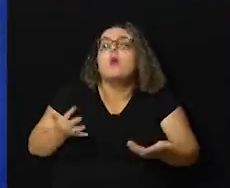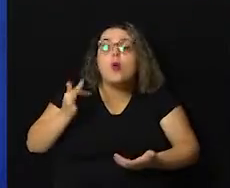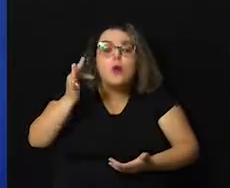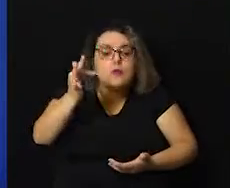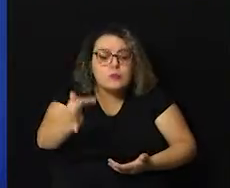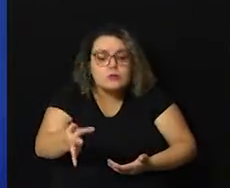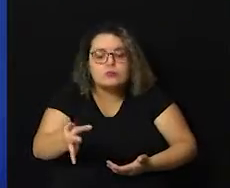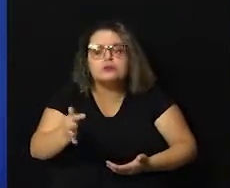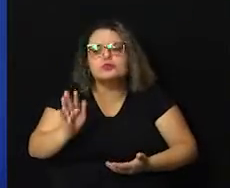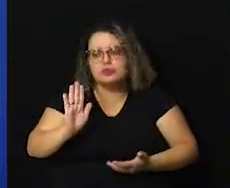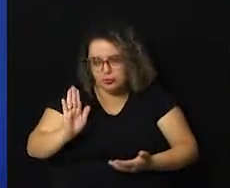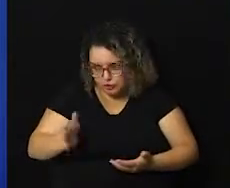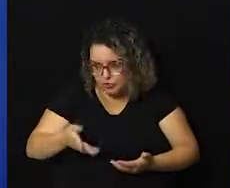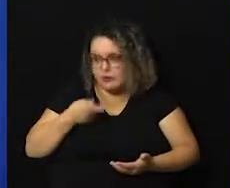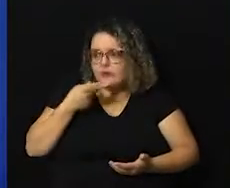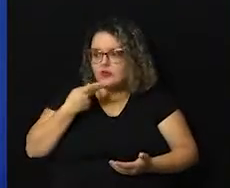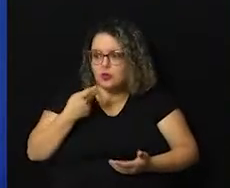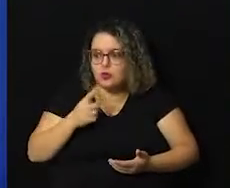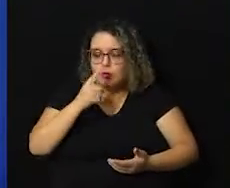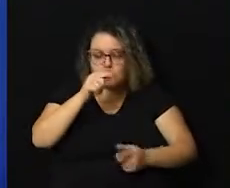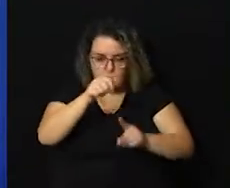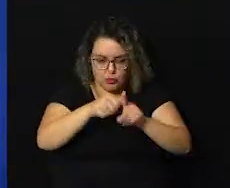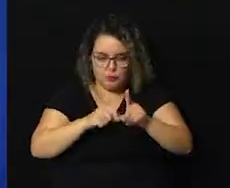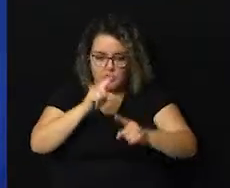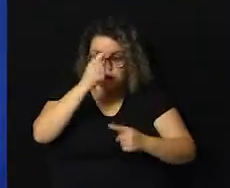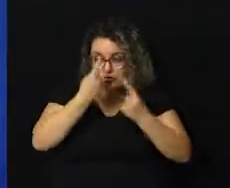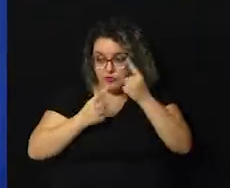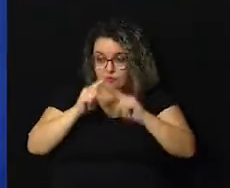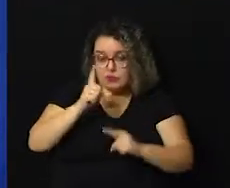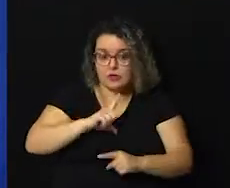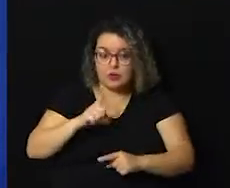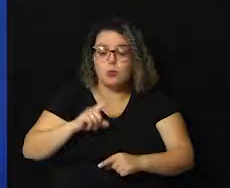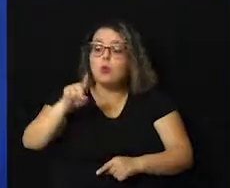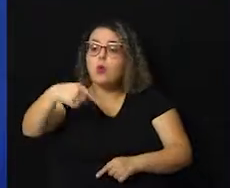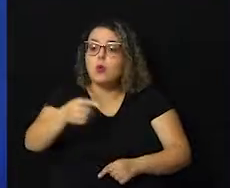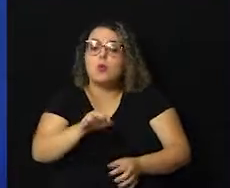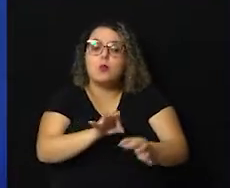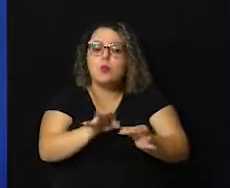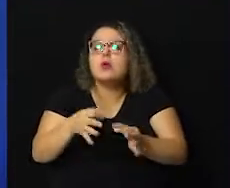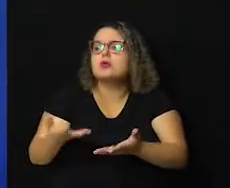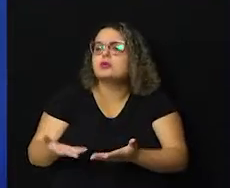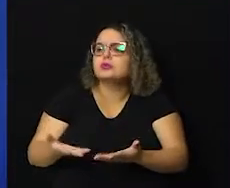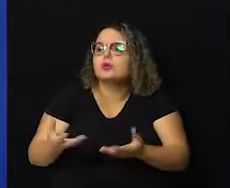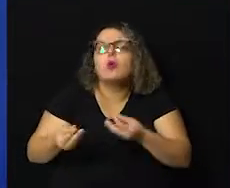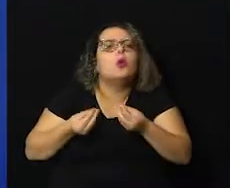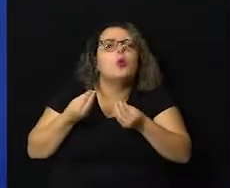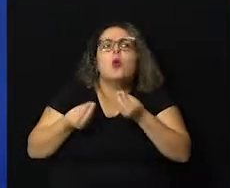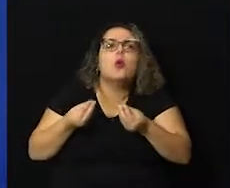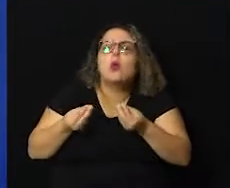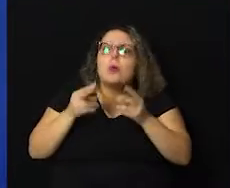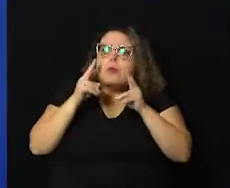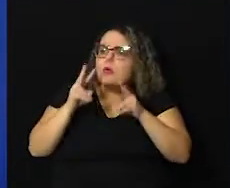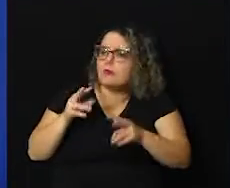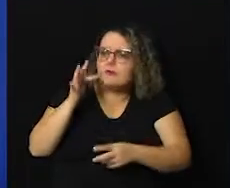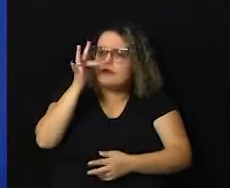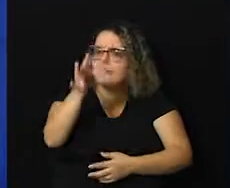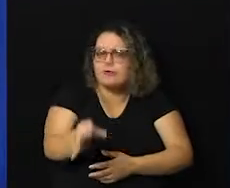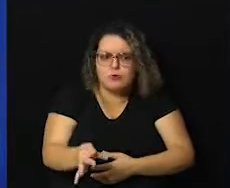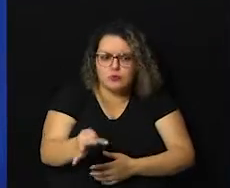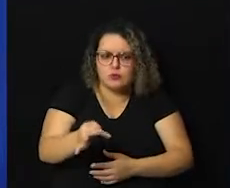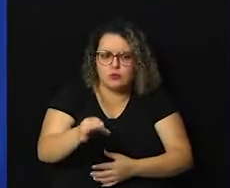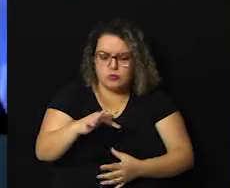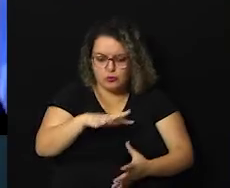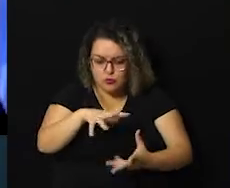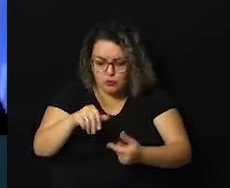qual é o futuro você já falou que em fevereiro tem um novo projeto mas de forma geral como você vê e o futuro desse